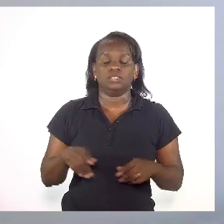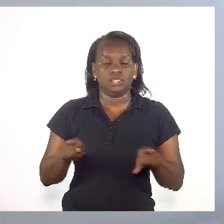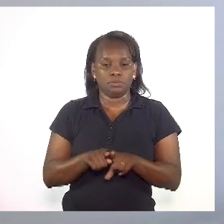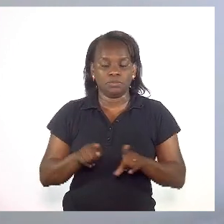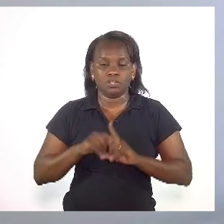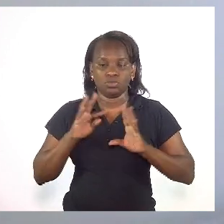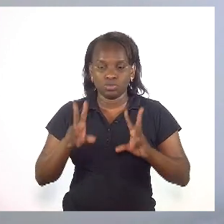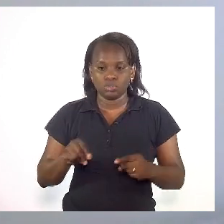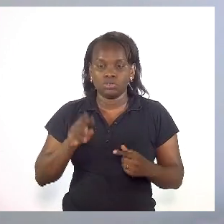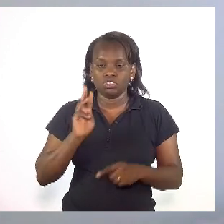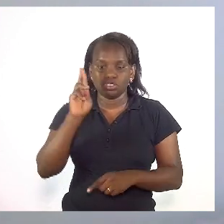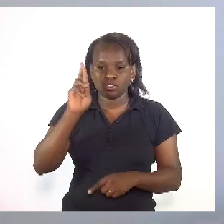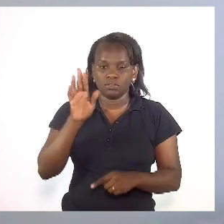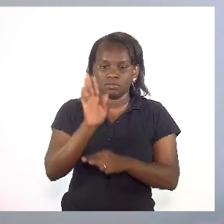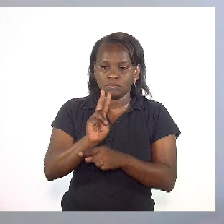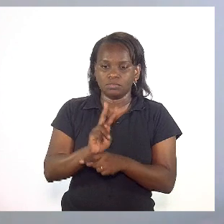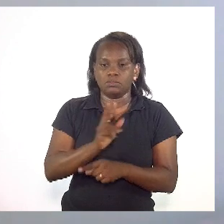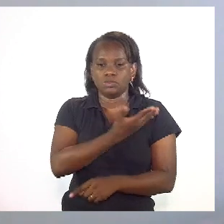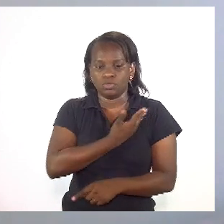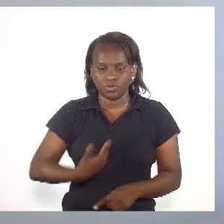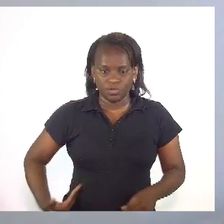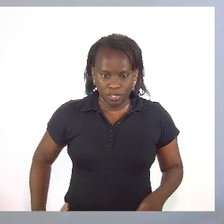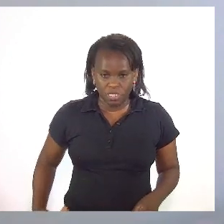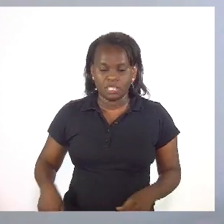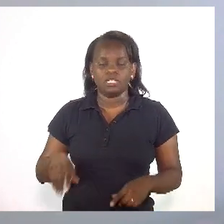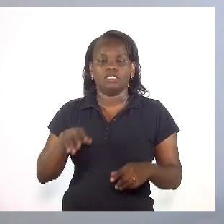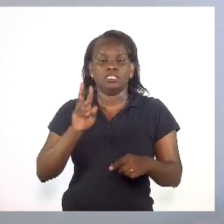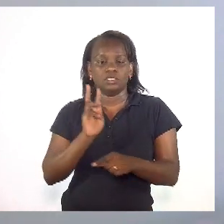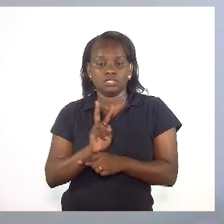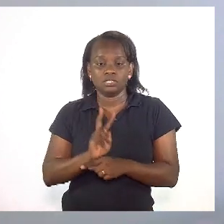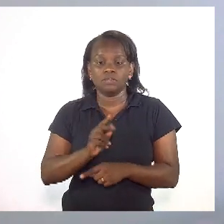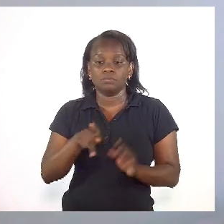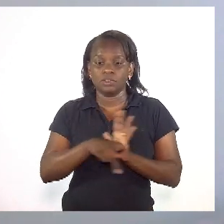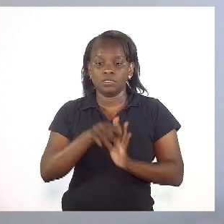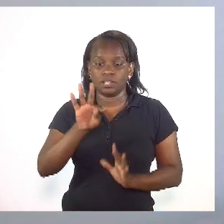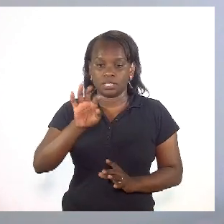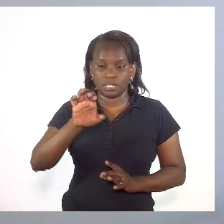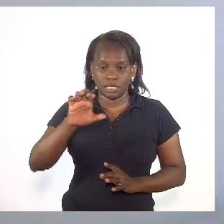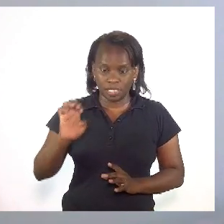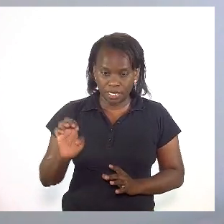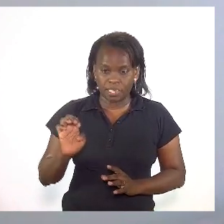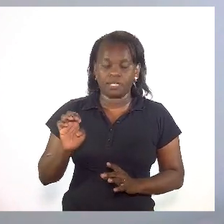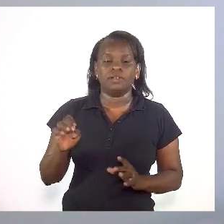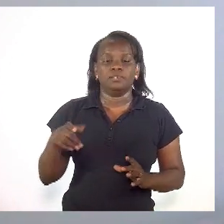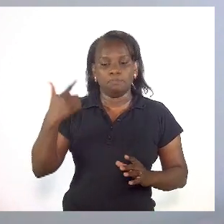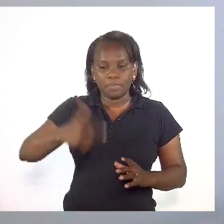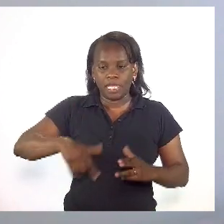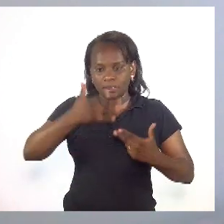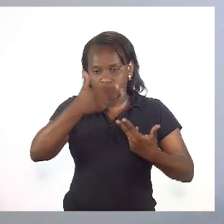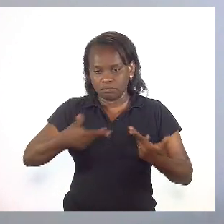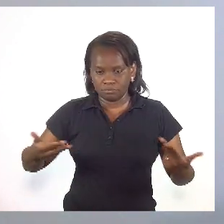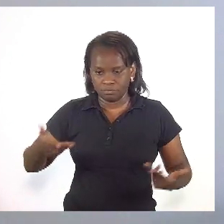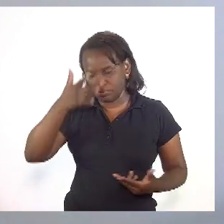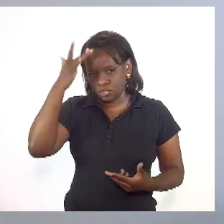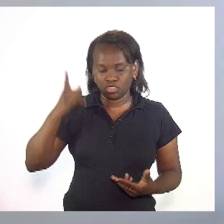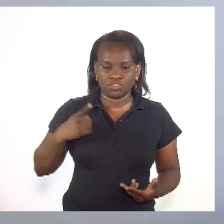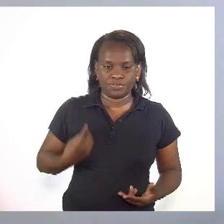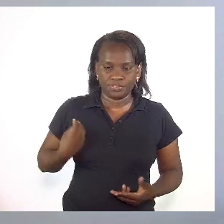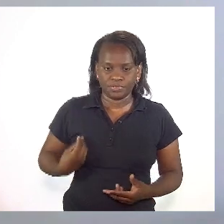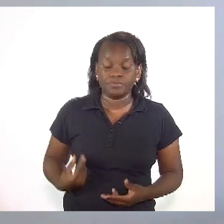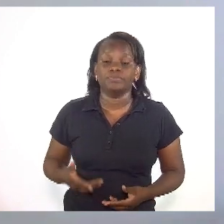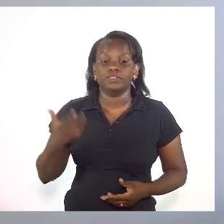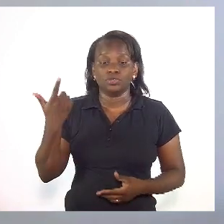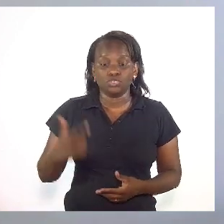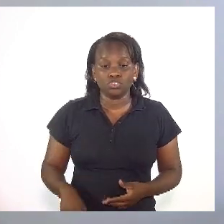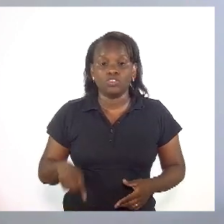também representando o governo, representantes do TCE e demais presentes. Presidente, mais uma vez essa